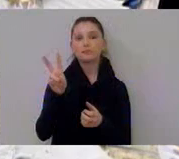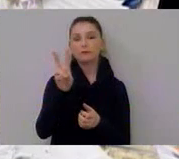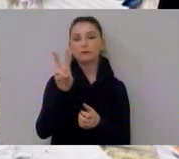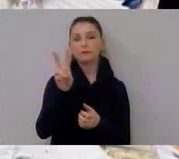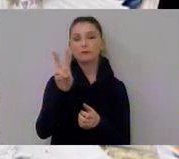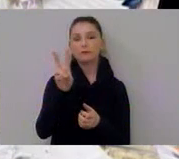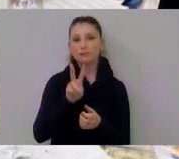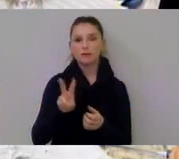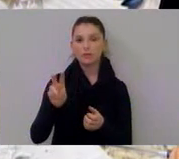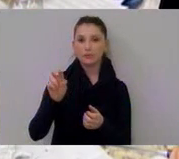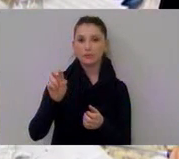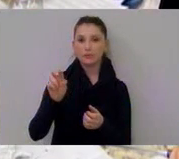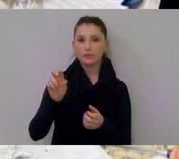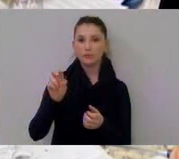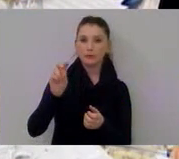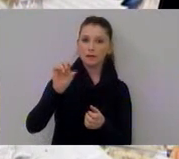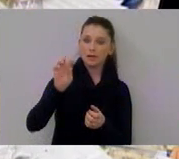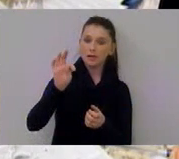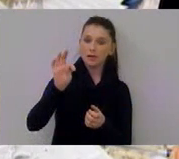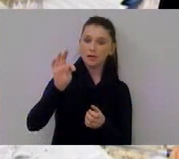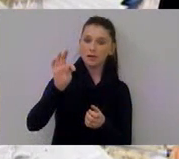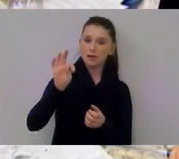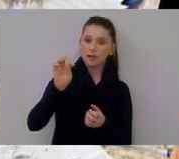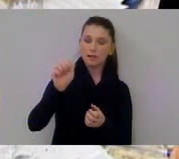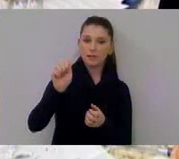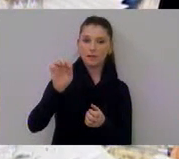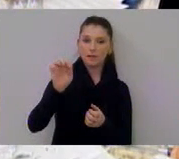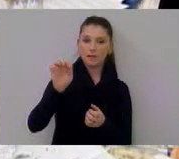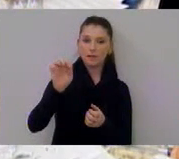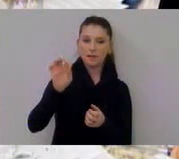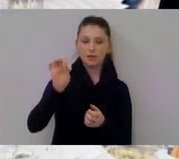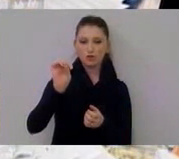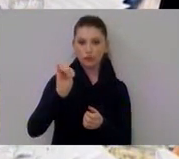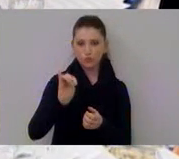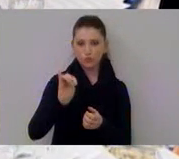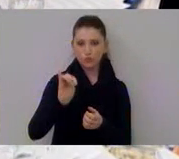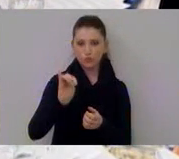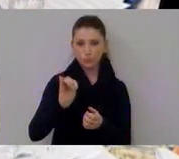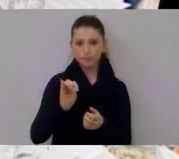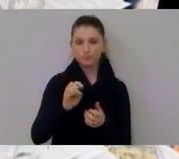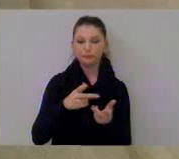vereadora Tatiane Teixeira. Assunto: